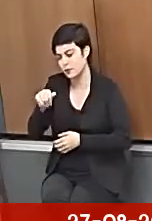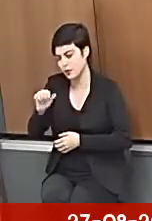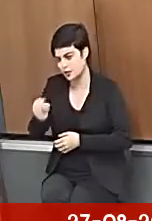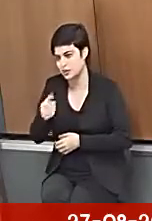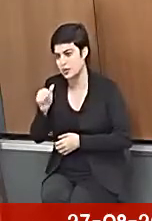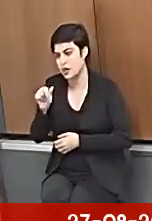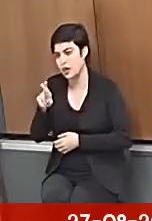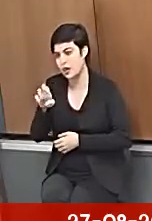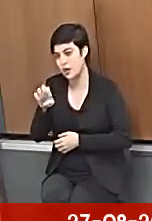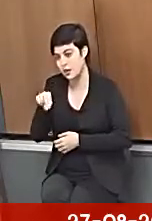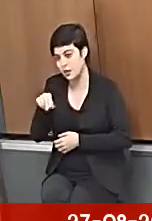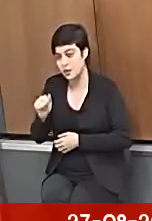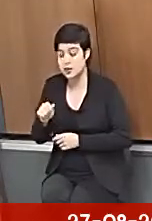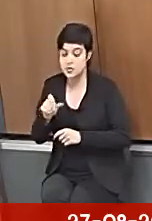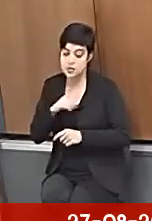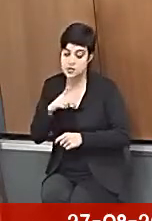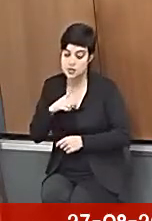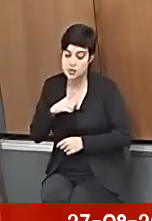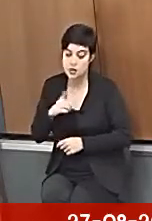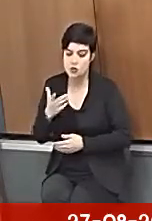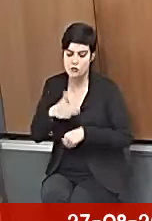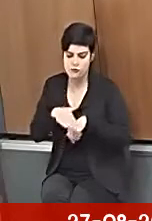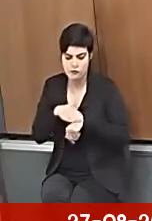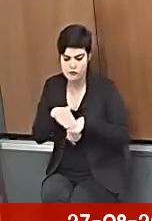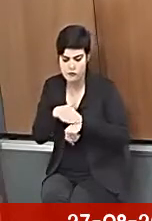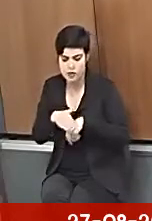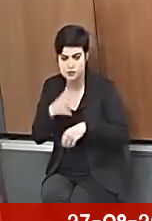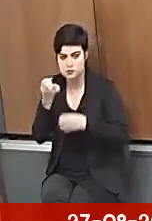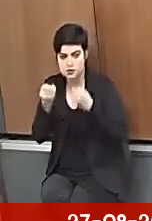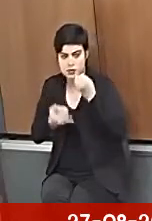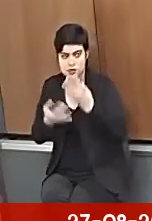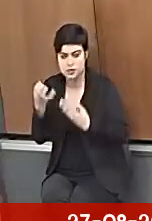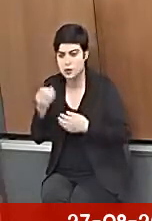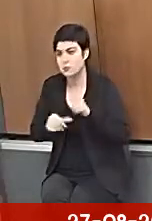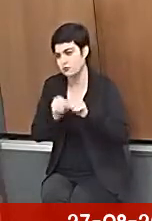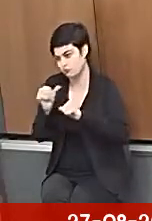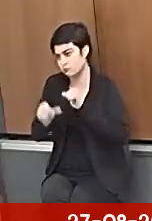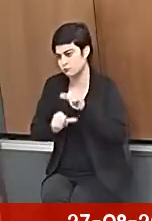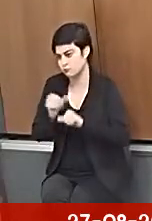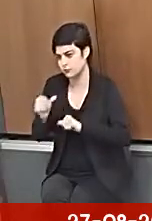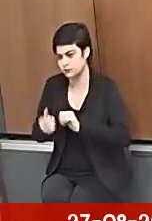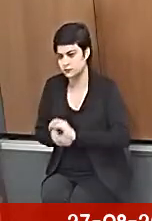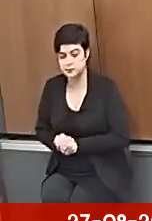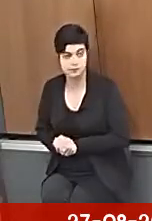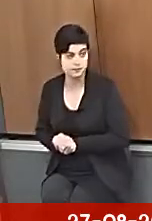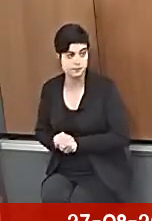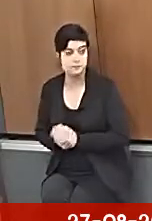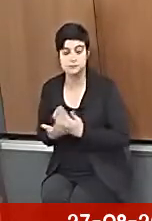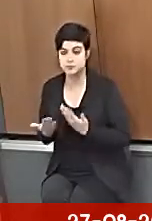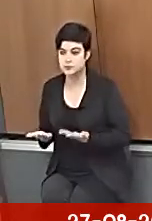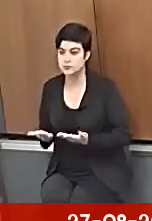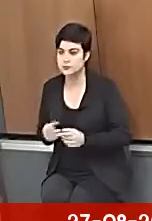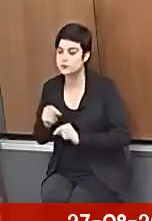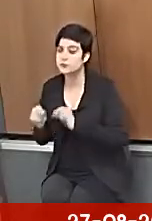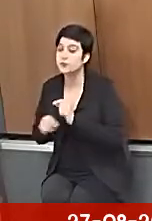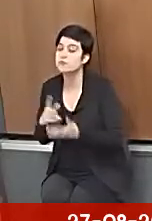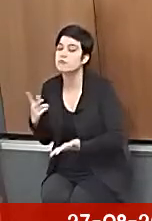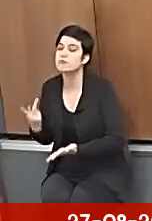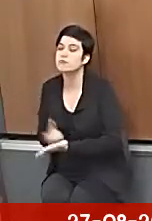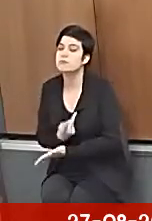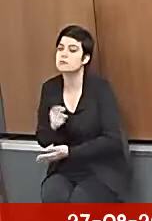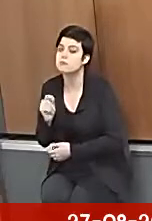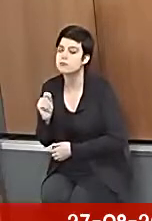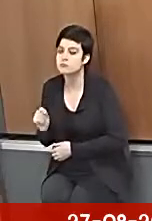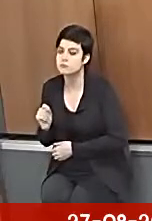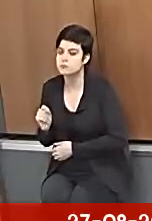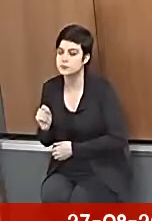conversar e debater uma possibilidade nova tá certo por favor só fala no microfone